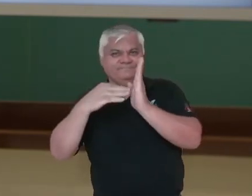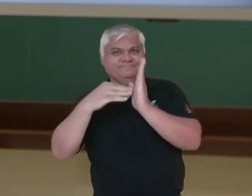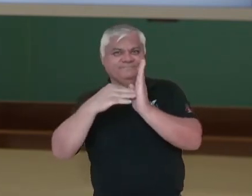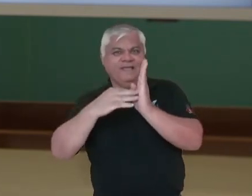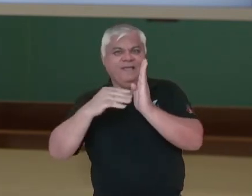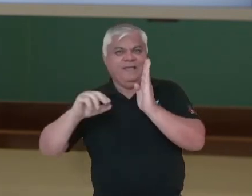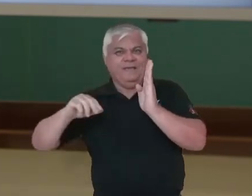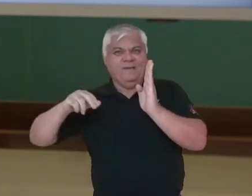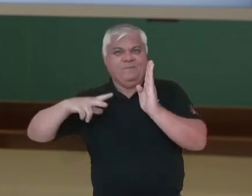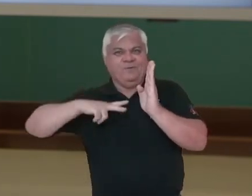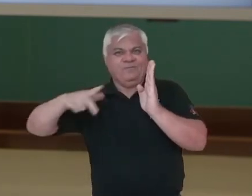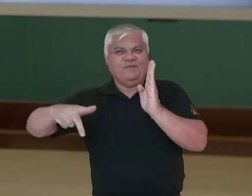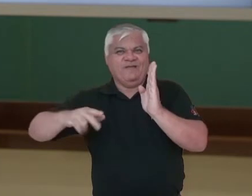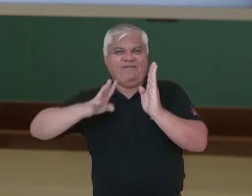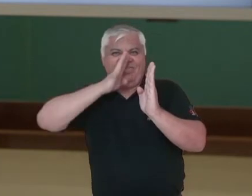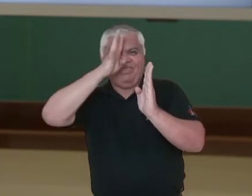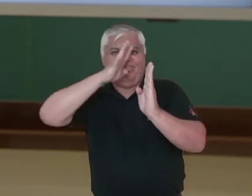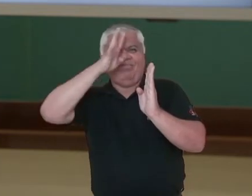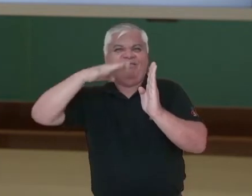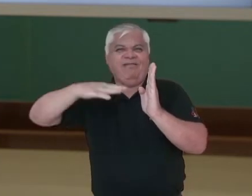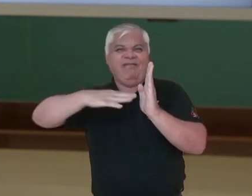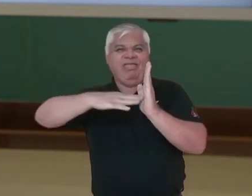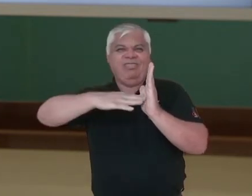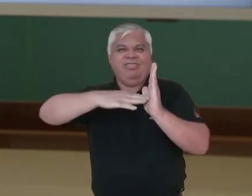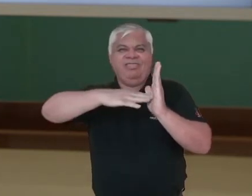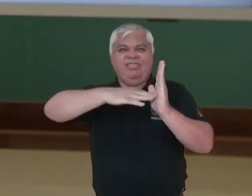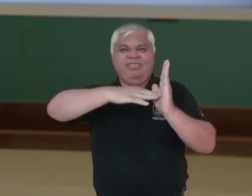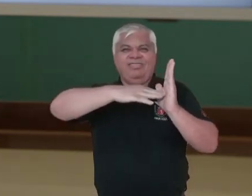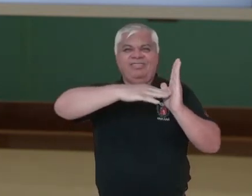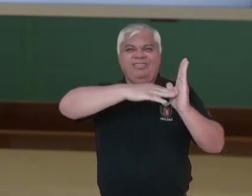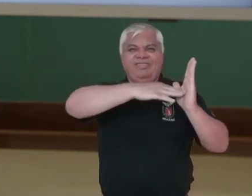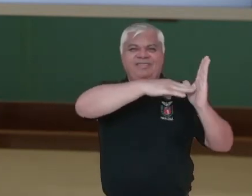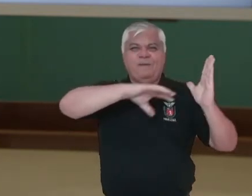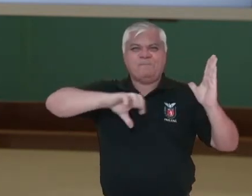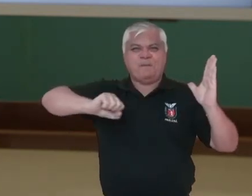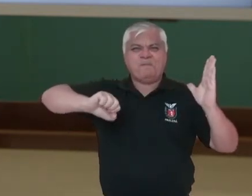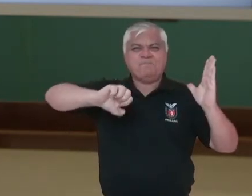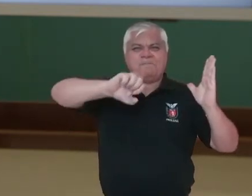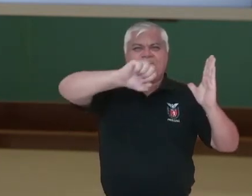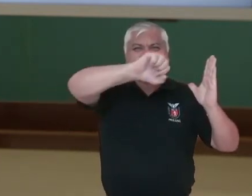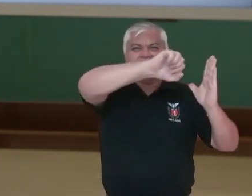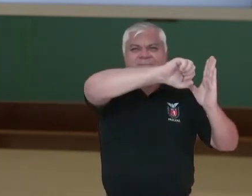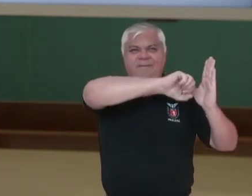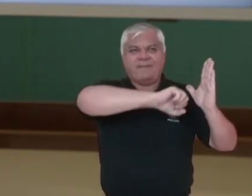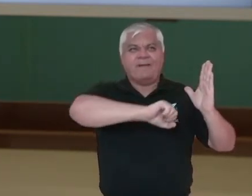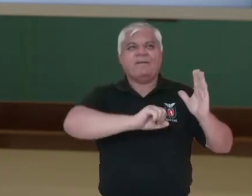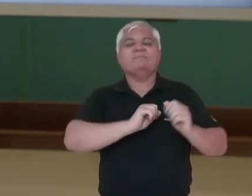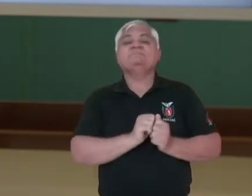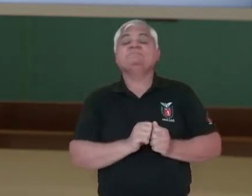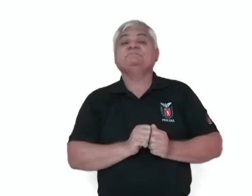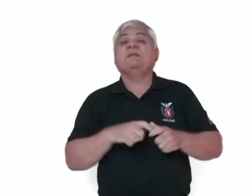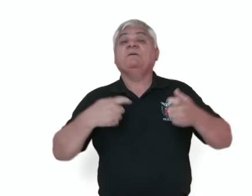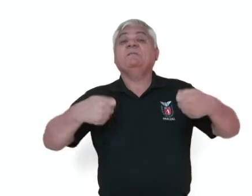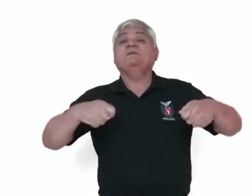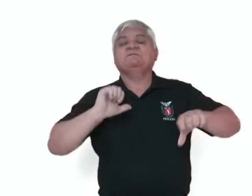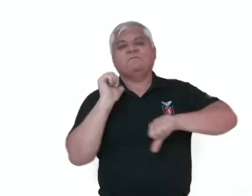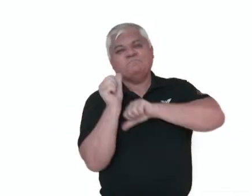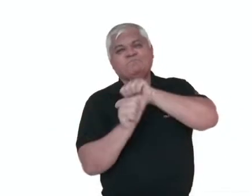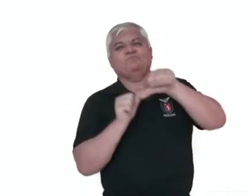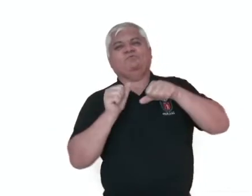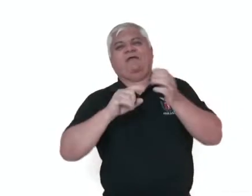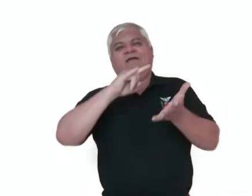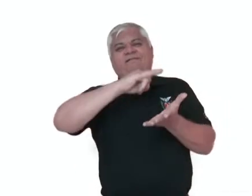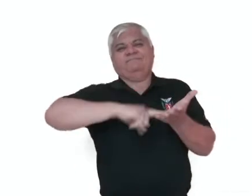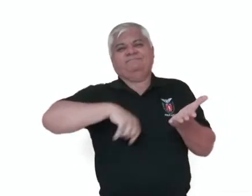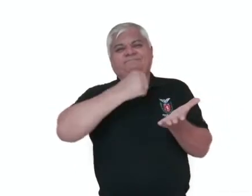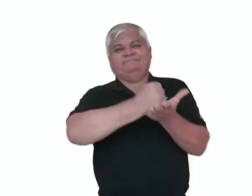e invadindo, né, as terras espanholas nessa exploração. Então, surge a necessidade do quê? De fazer um novo acordo